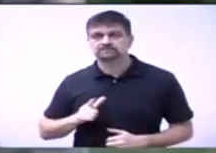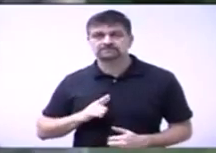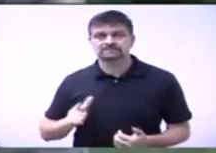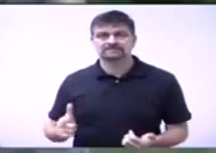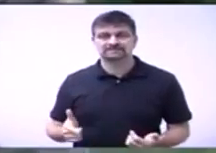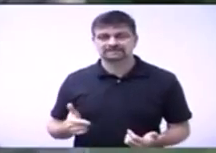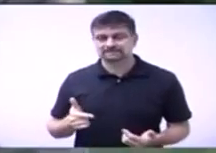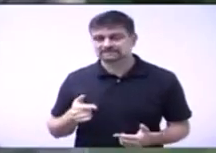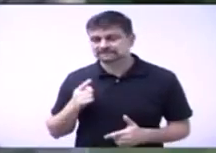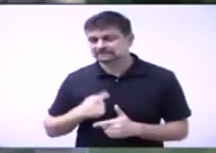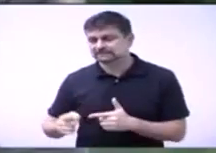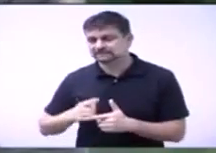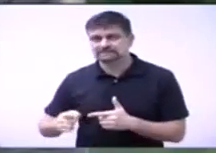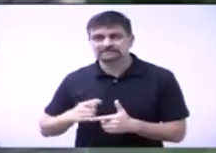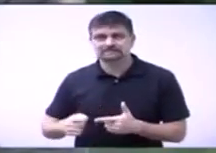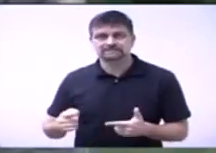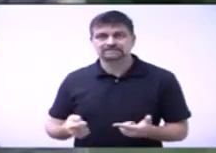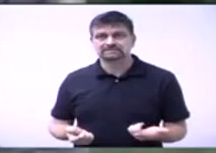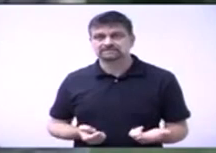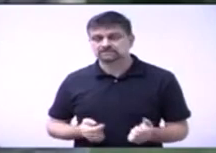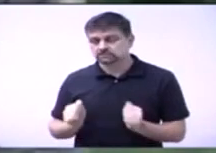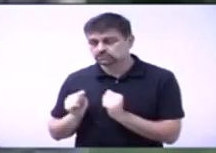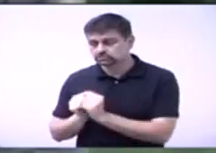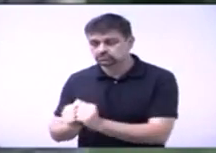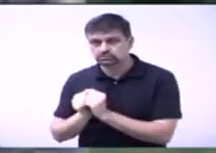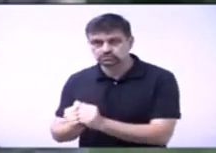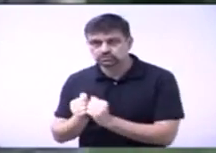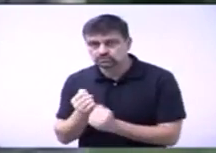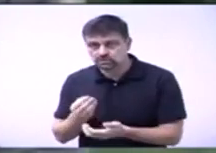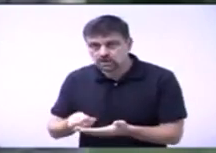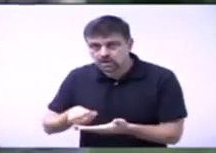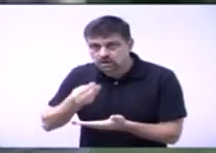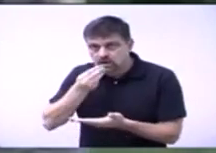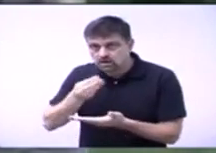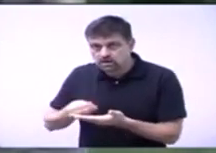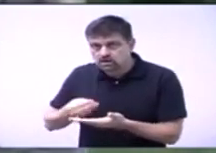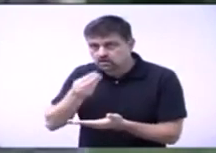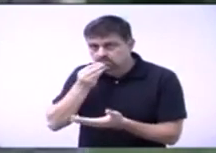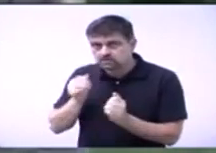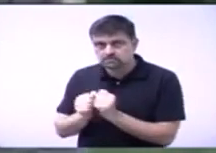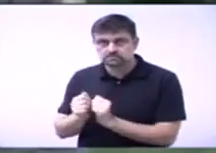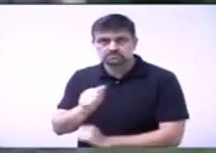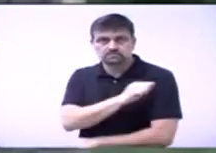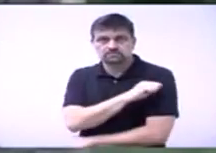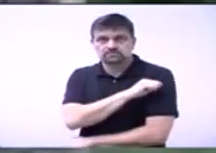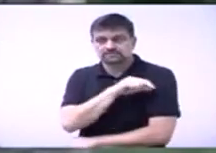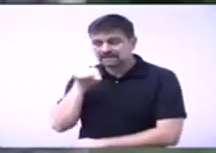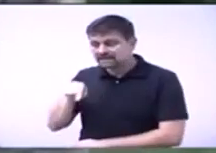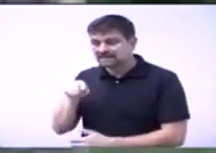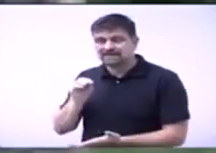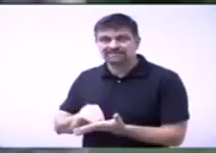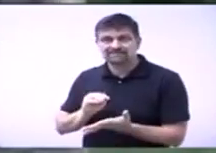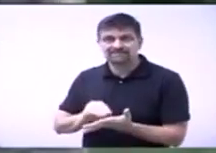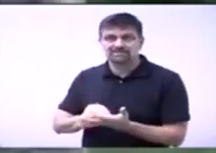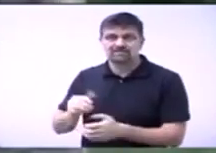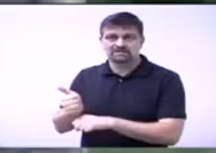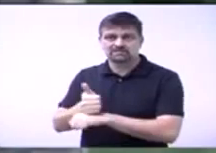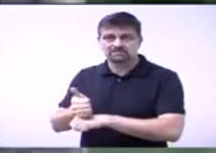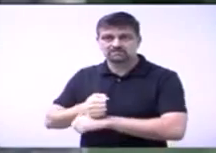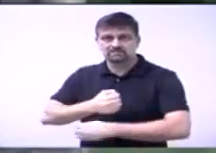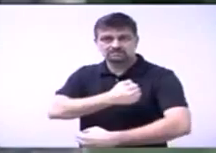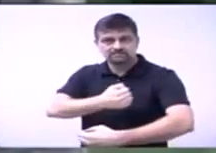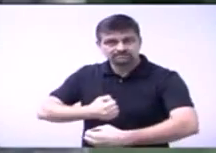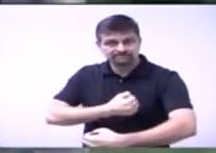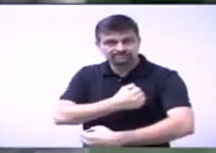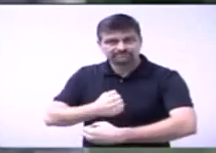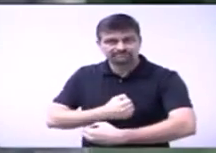vedadas de se alimentarem junto com os alunos, por falta de cozinheiro ou outras restrições que a